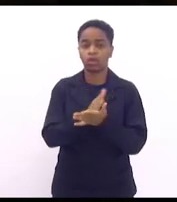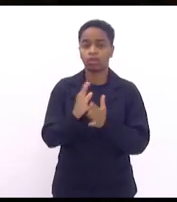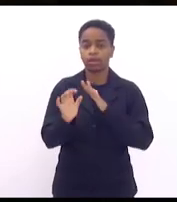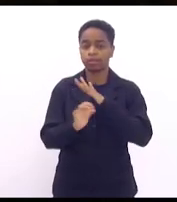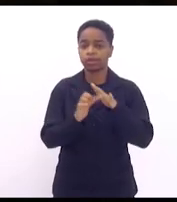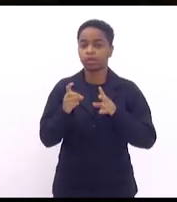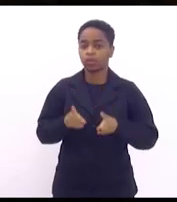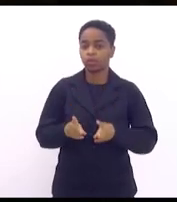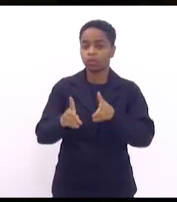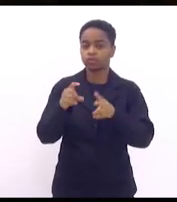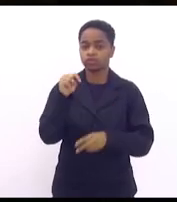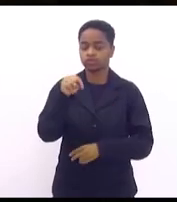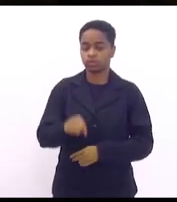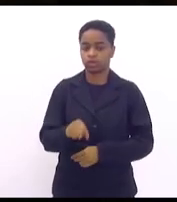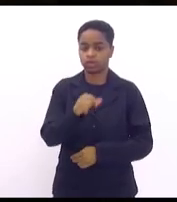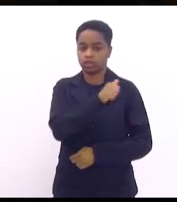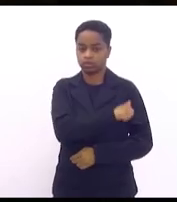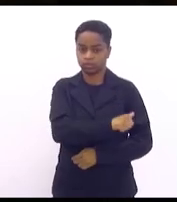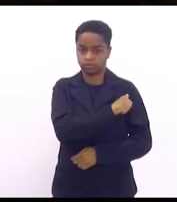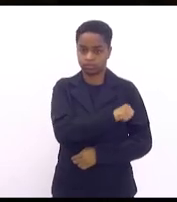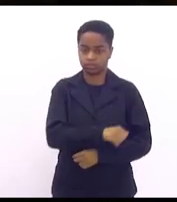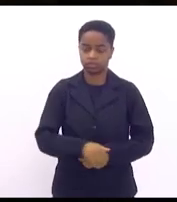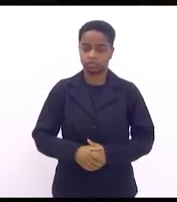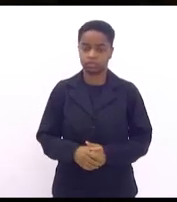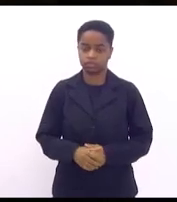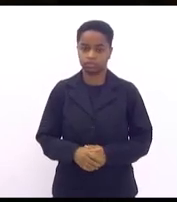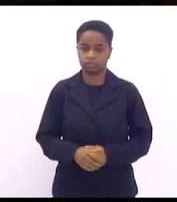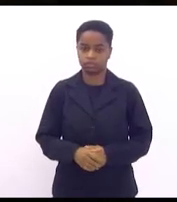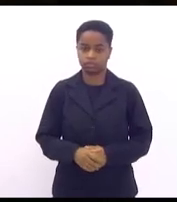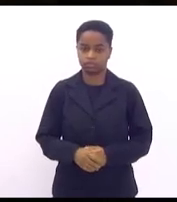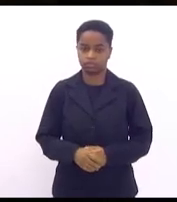empresas permaneçam aqui dentro do Estado.